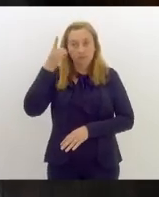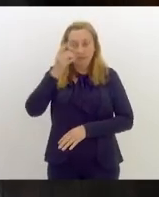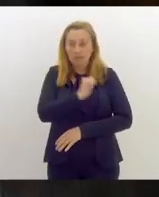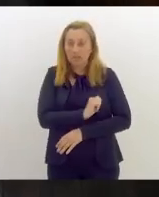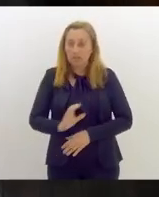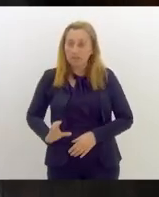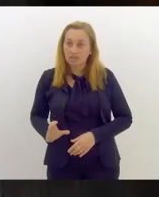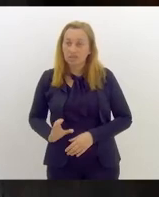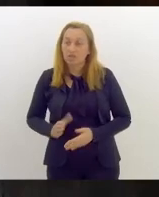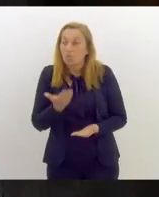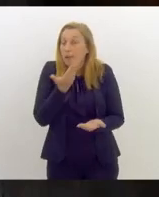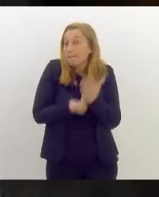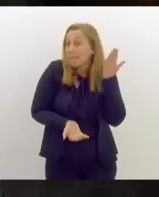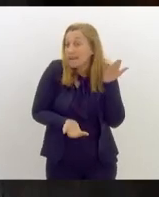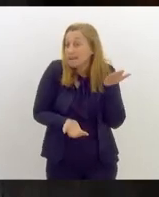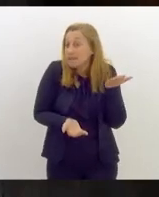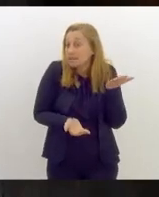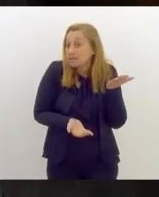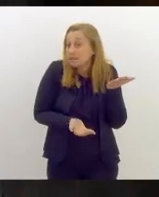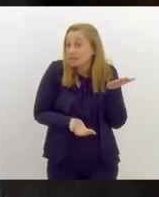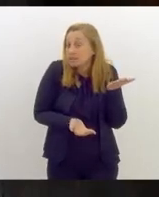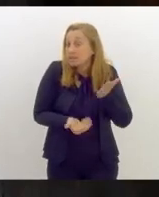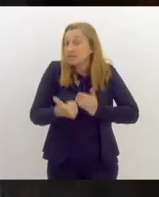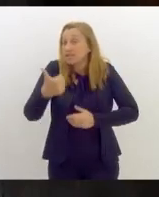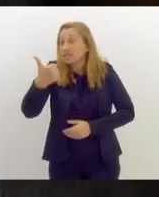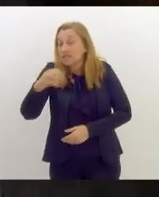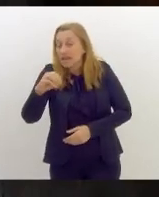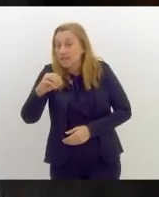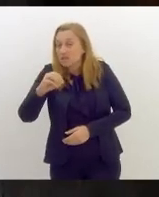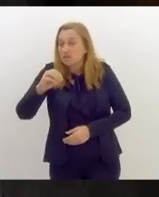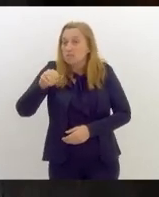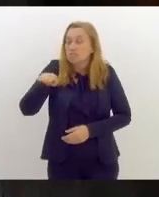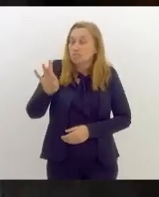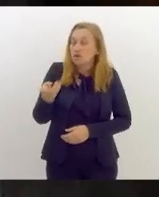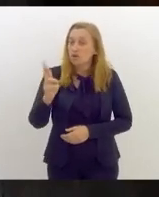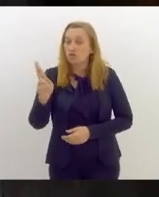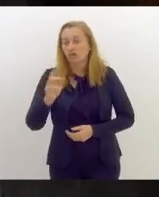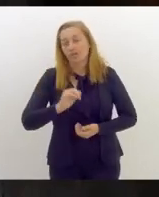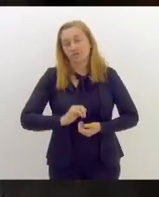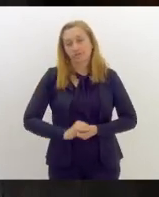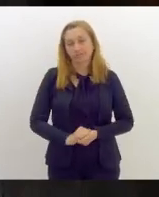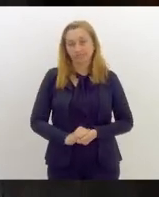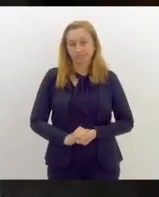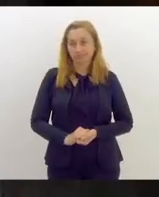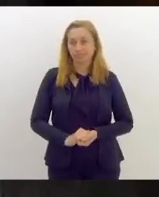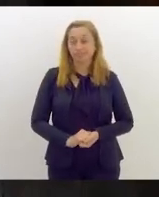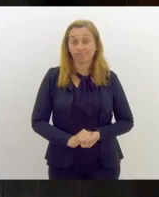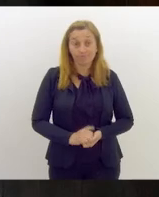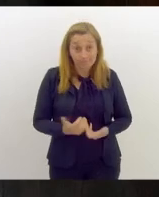a uma perda de 10 bilhões de reais